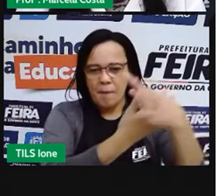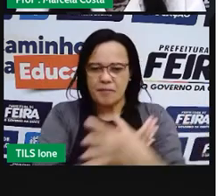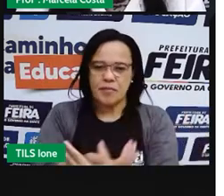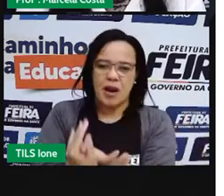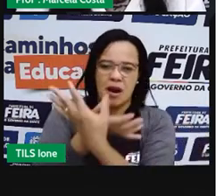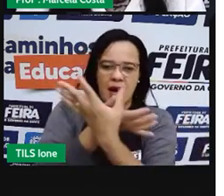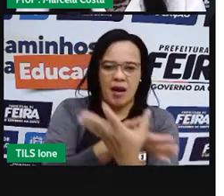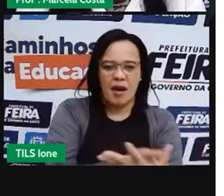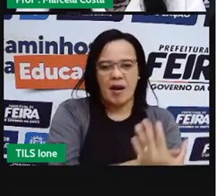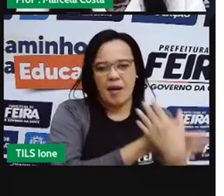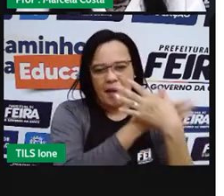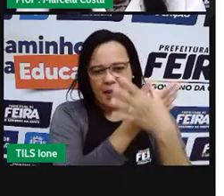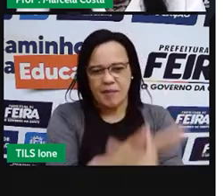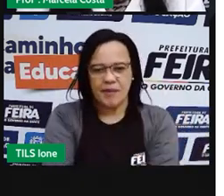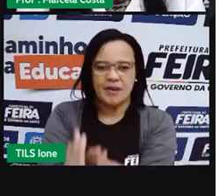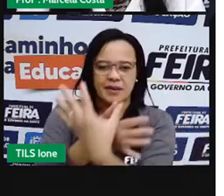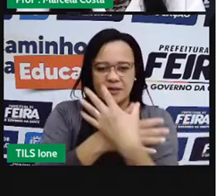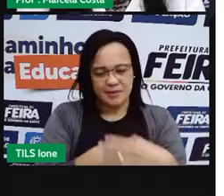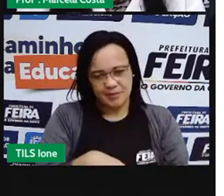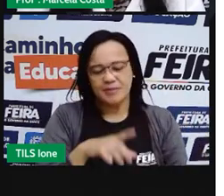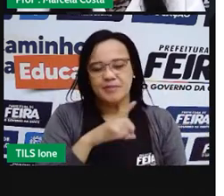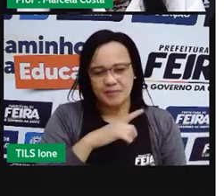O gato de botas.